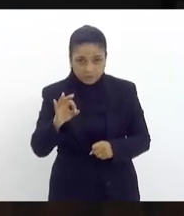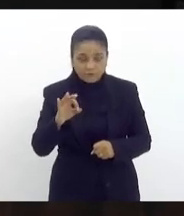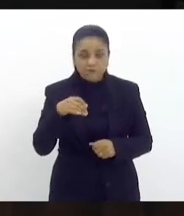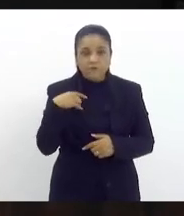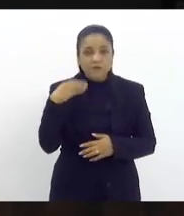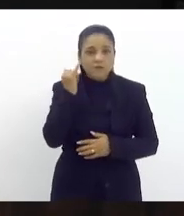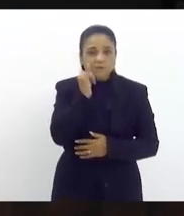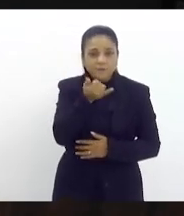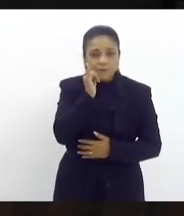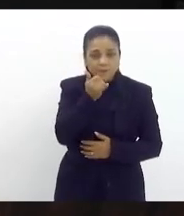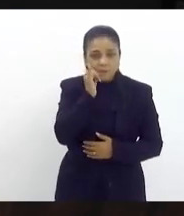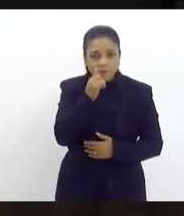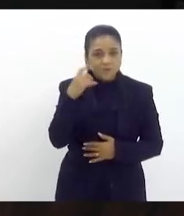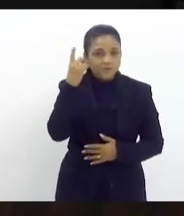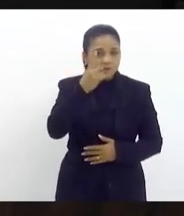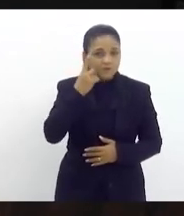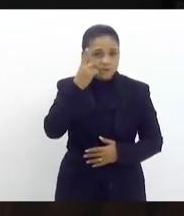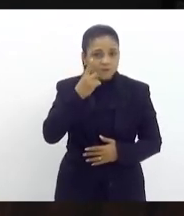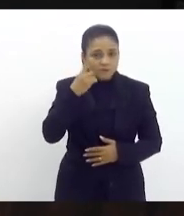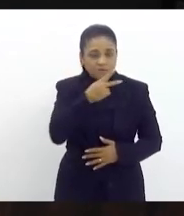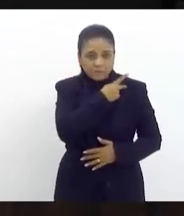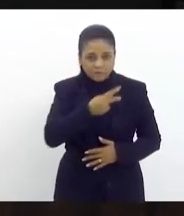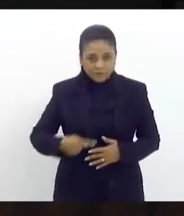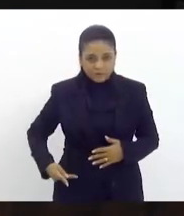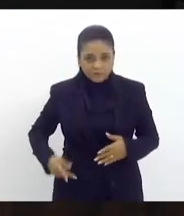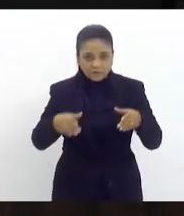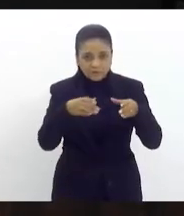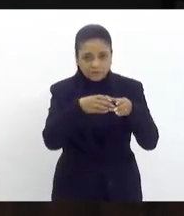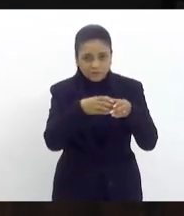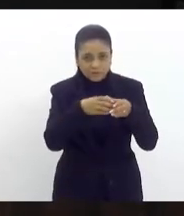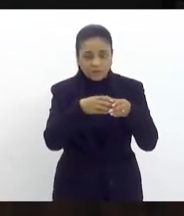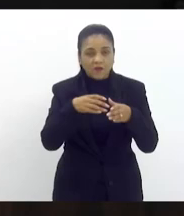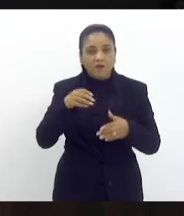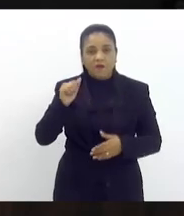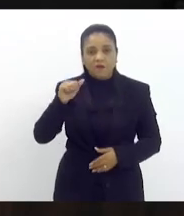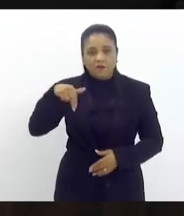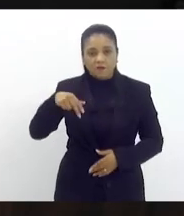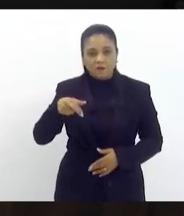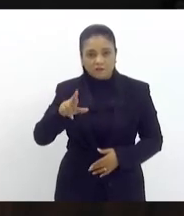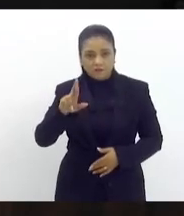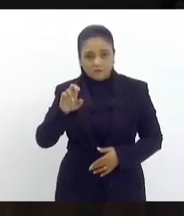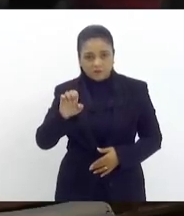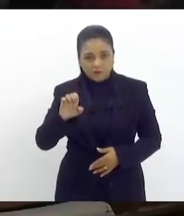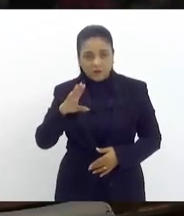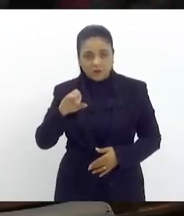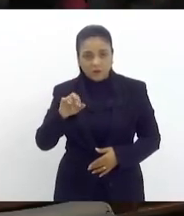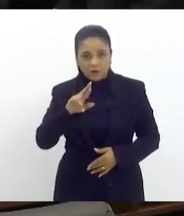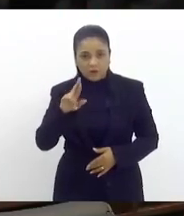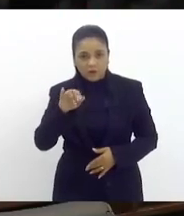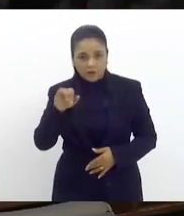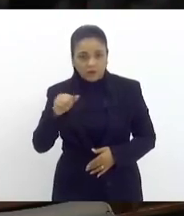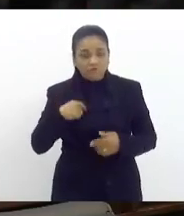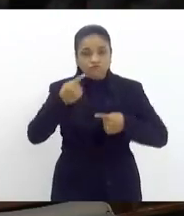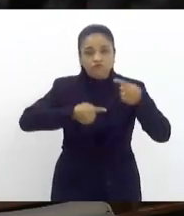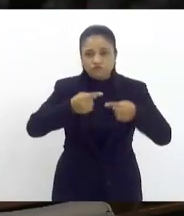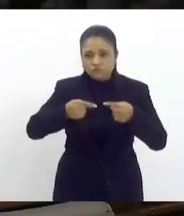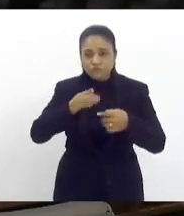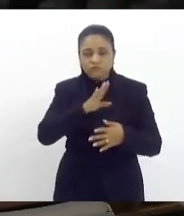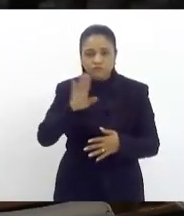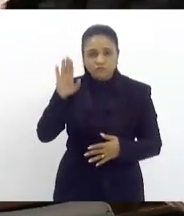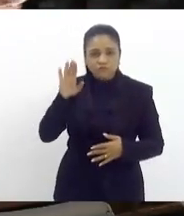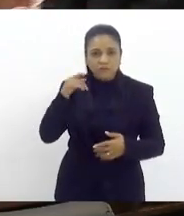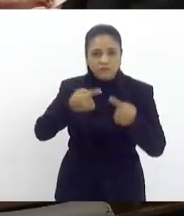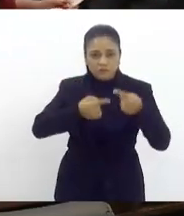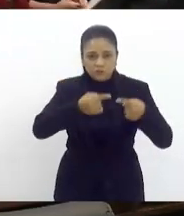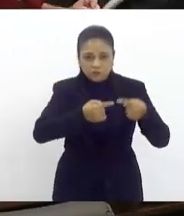querido deputado, presidente da Comissão, André Correia. Em discussão. Para discutir,